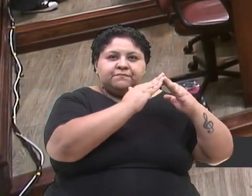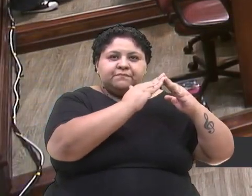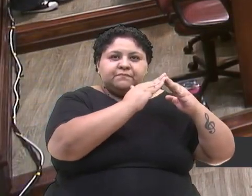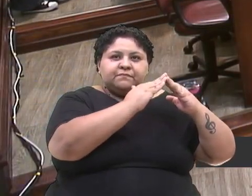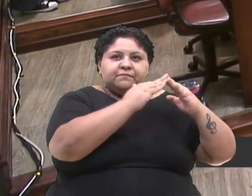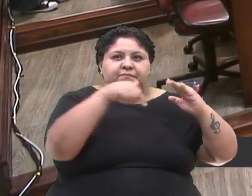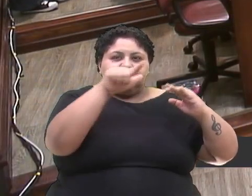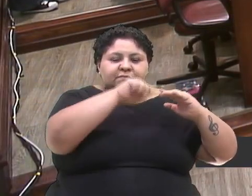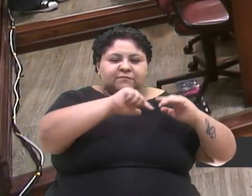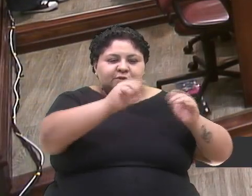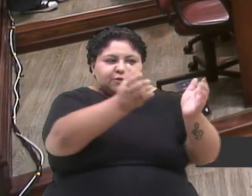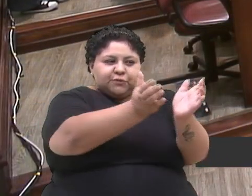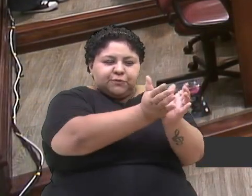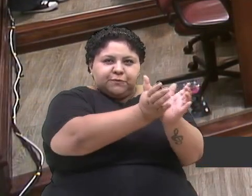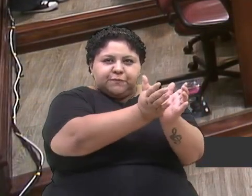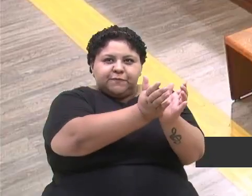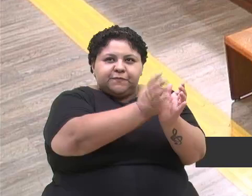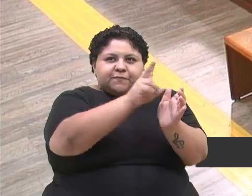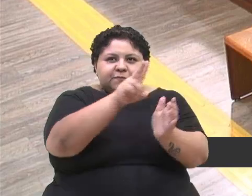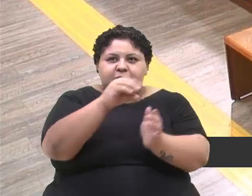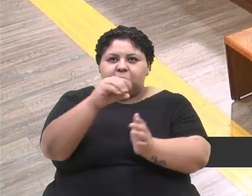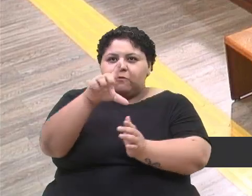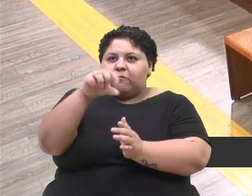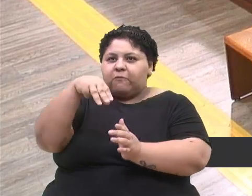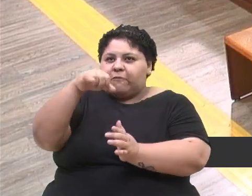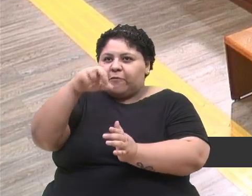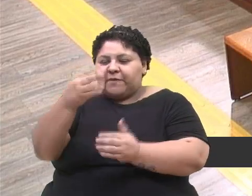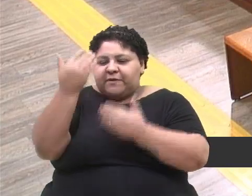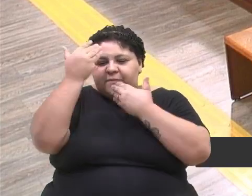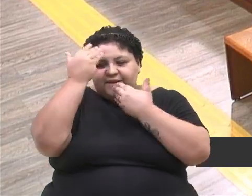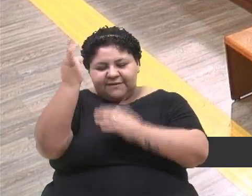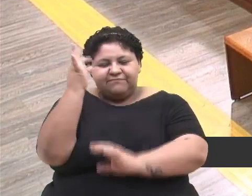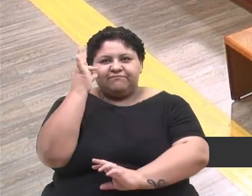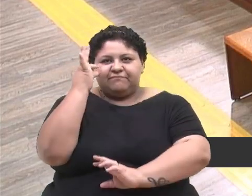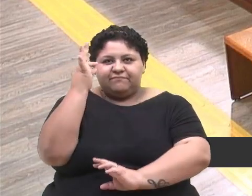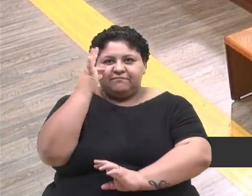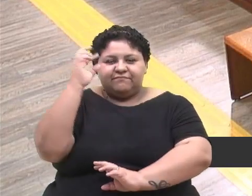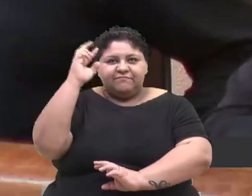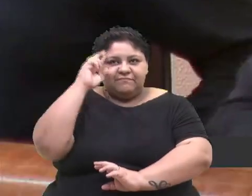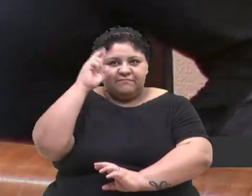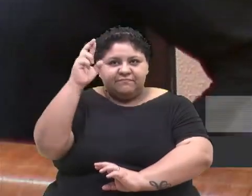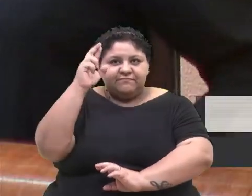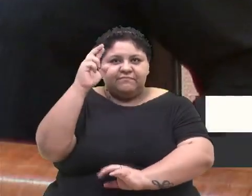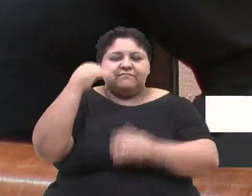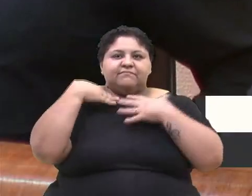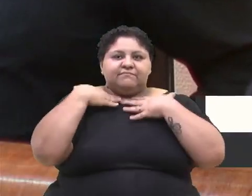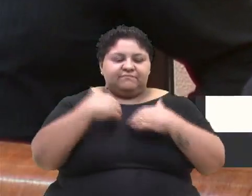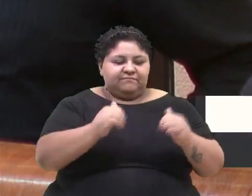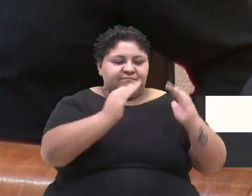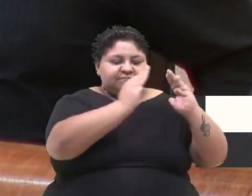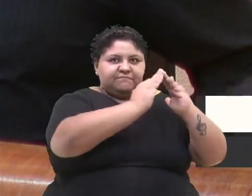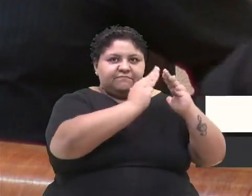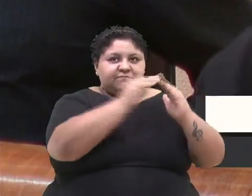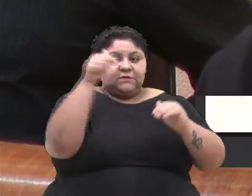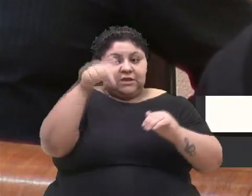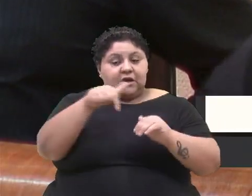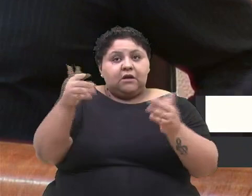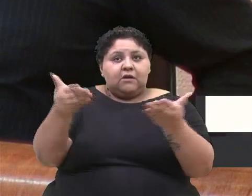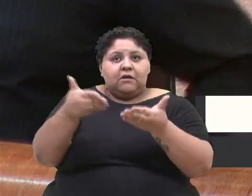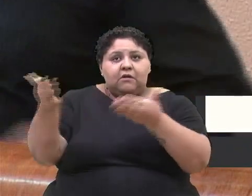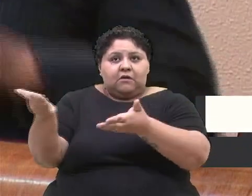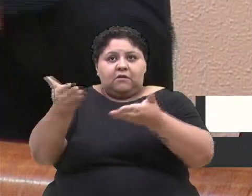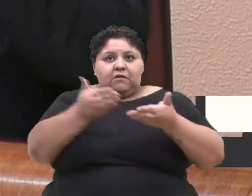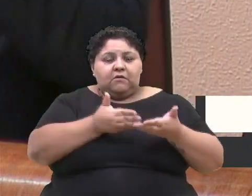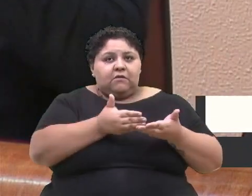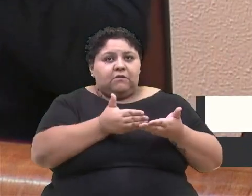nosso colega Volmir Mosquen. Obrigado pela presença, diretor da Secretaria da Habitação. Neste momento, convido o